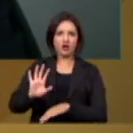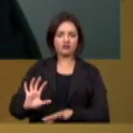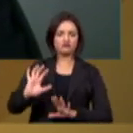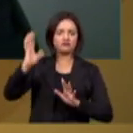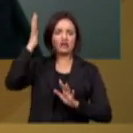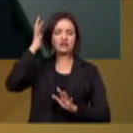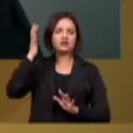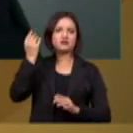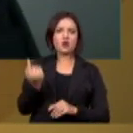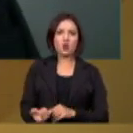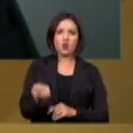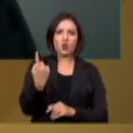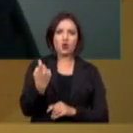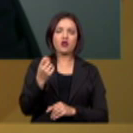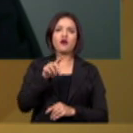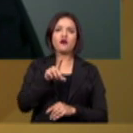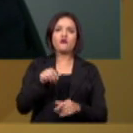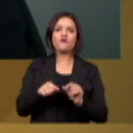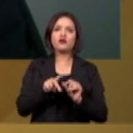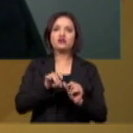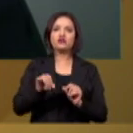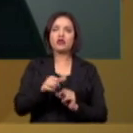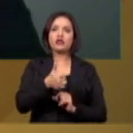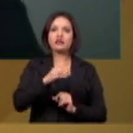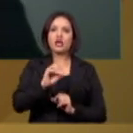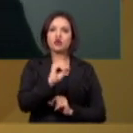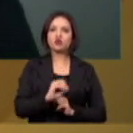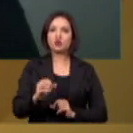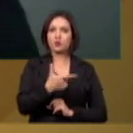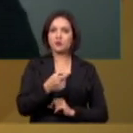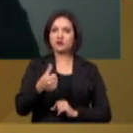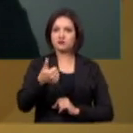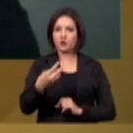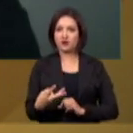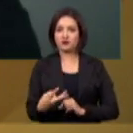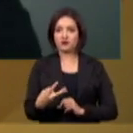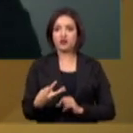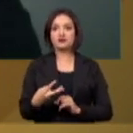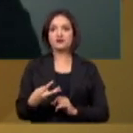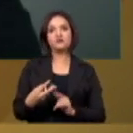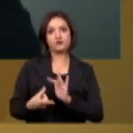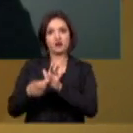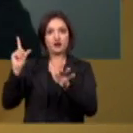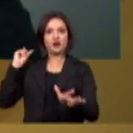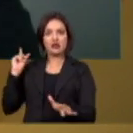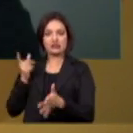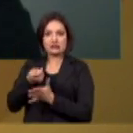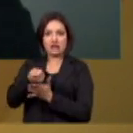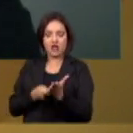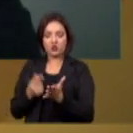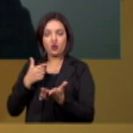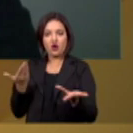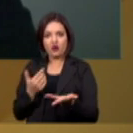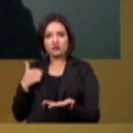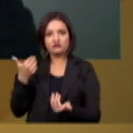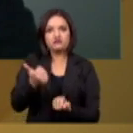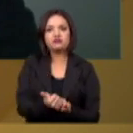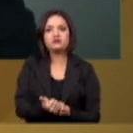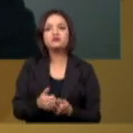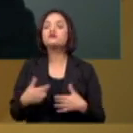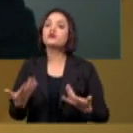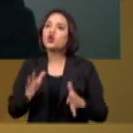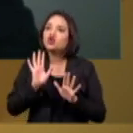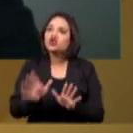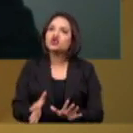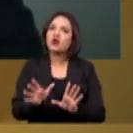em 10 de excelência por meu assessor não é uma virada do peito deferiu o